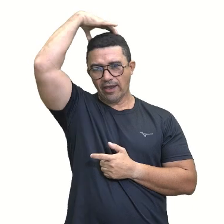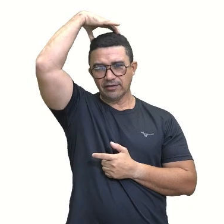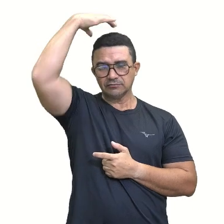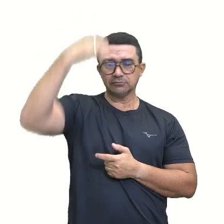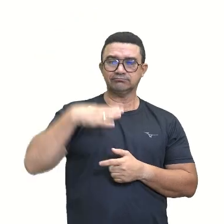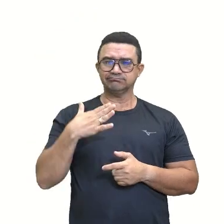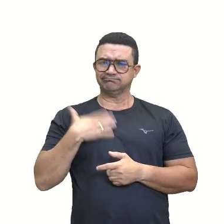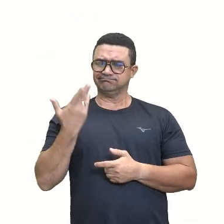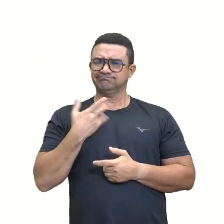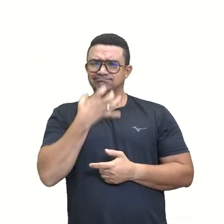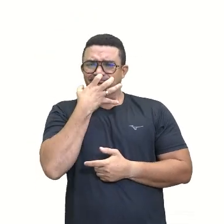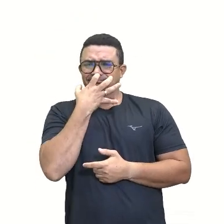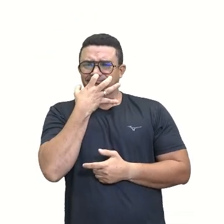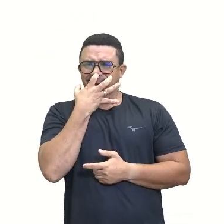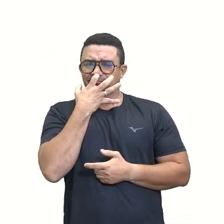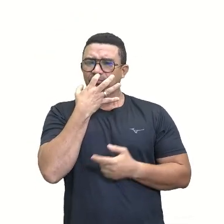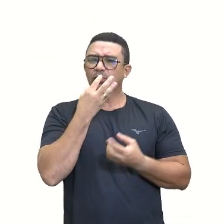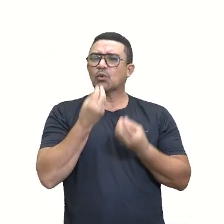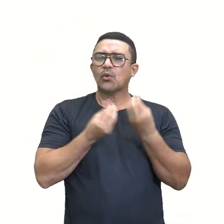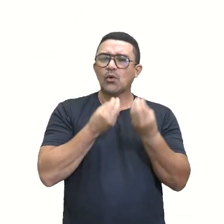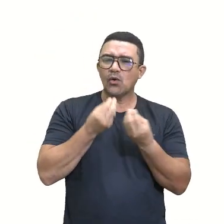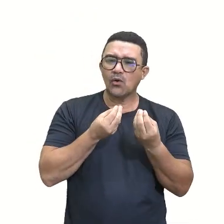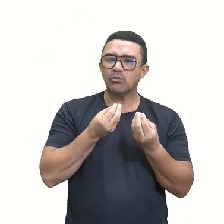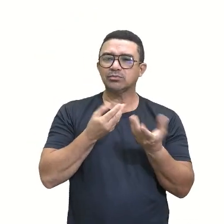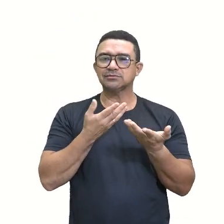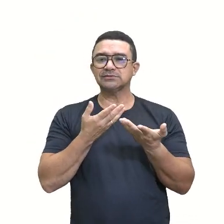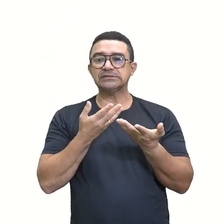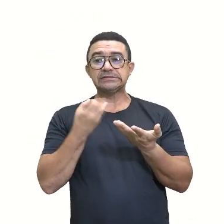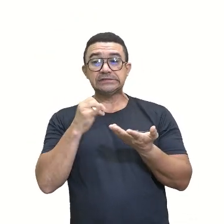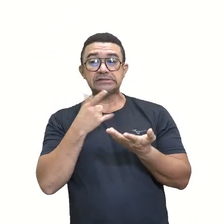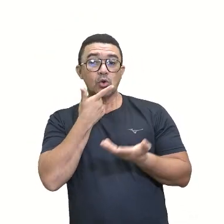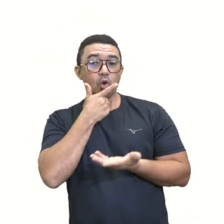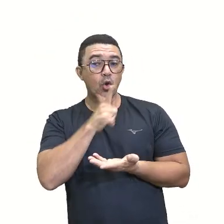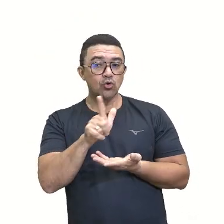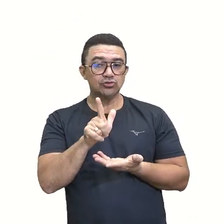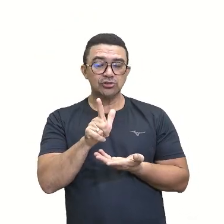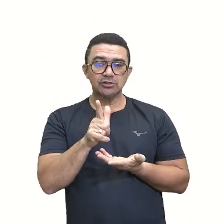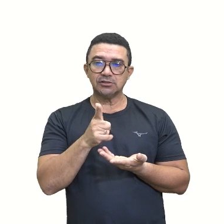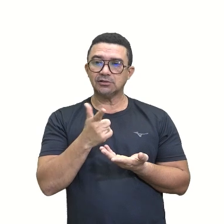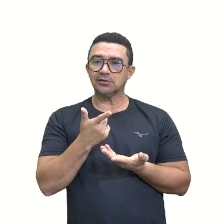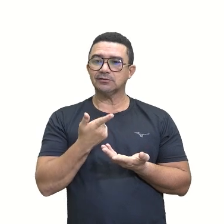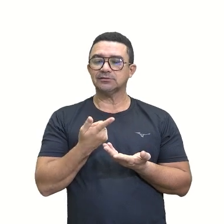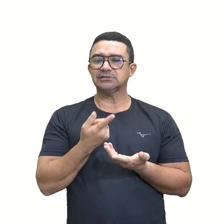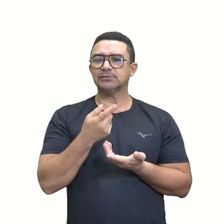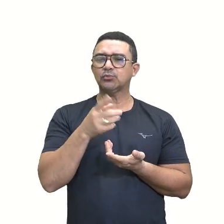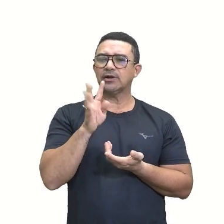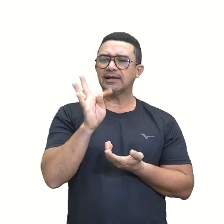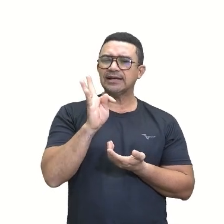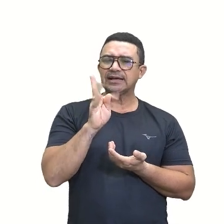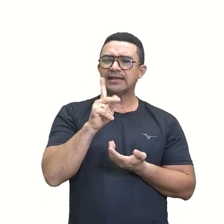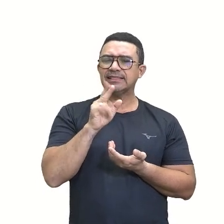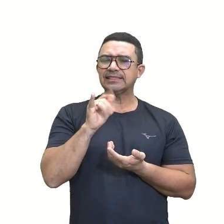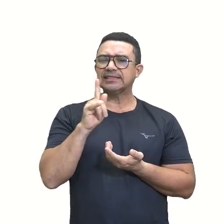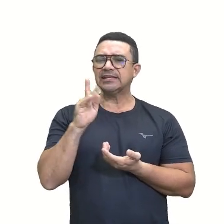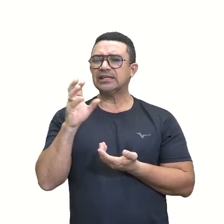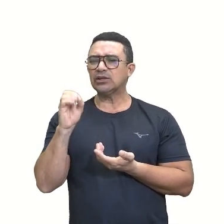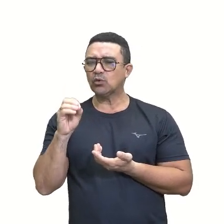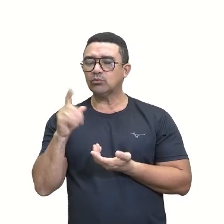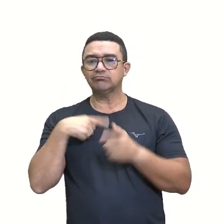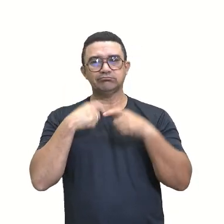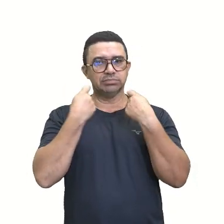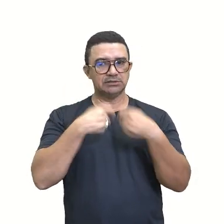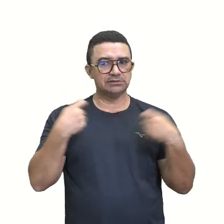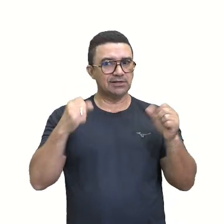para que eles pudessem fazer com que ele ganhasse essa quantidade de trigos, precisavam ali de muitos e